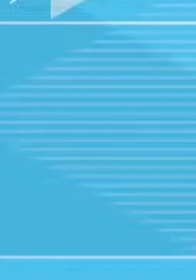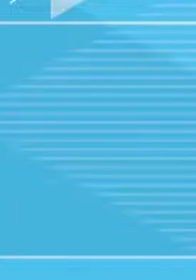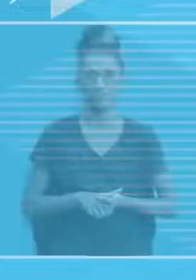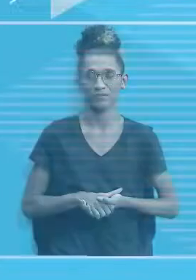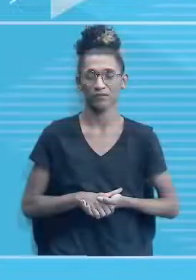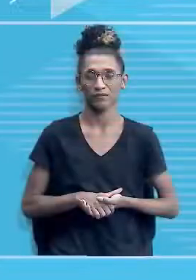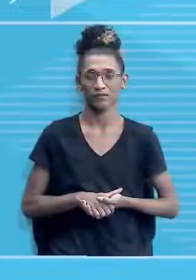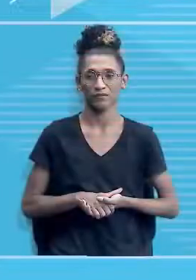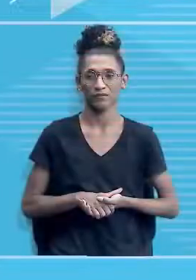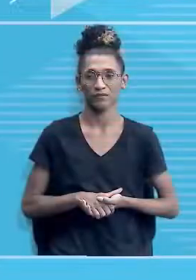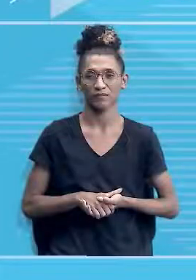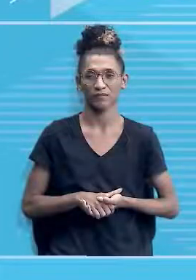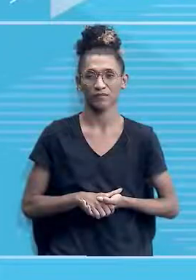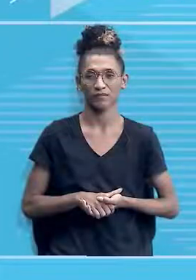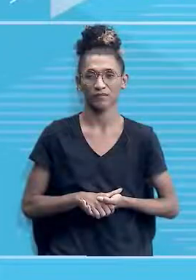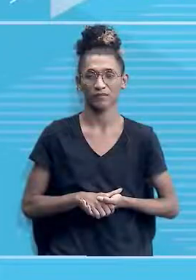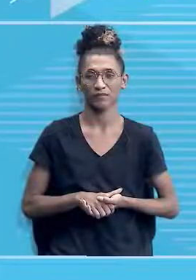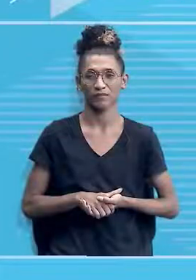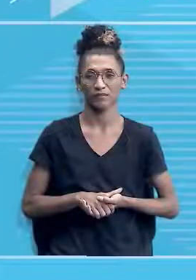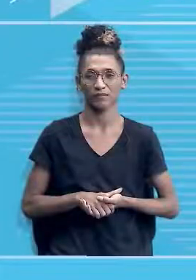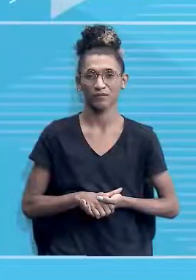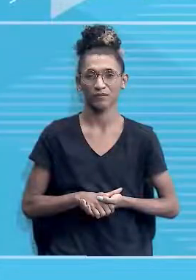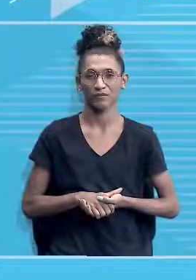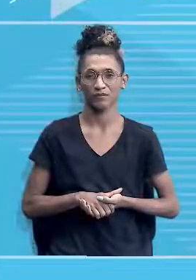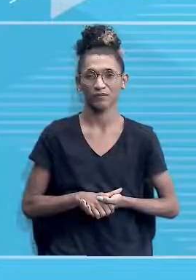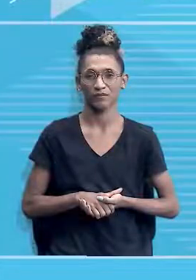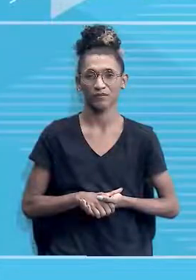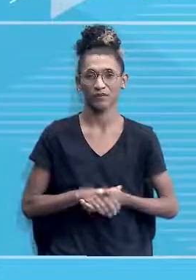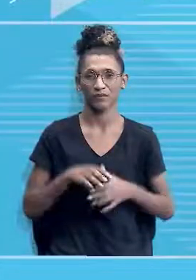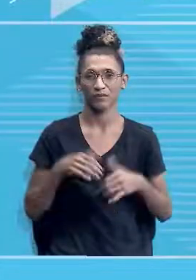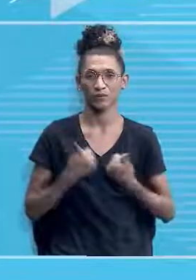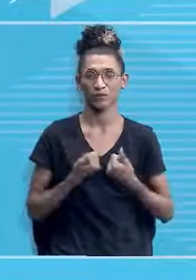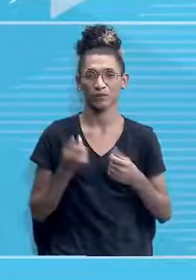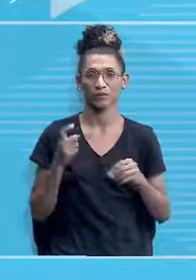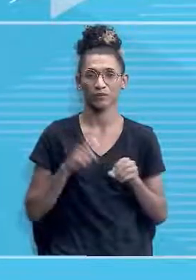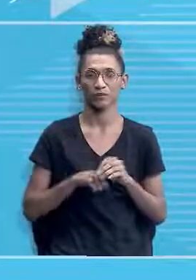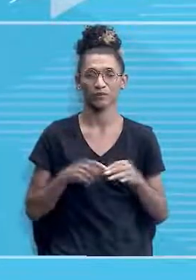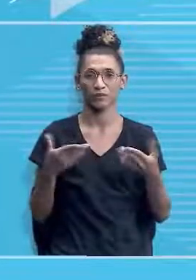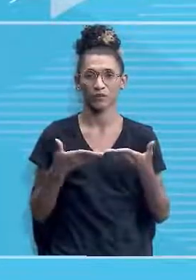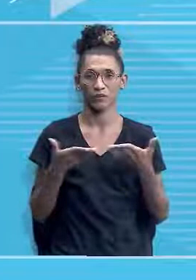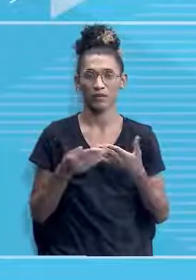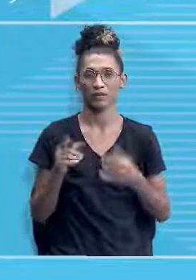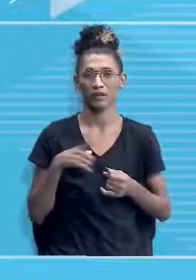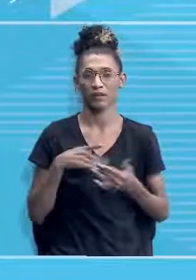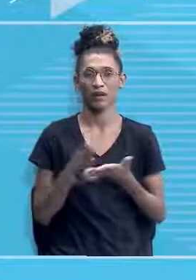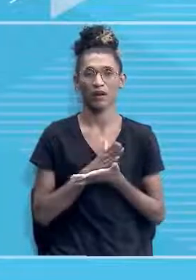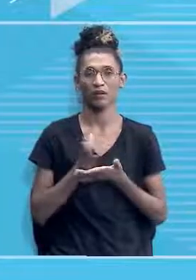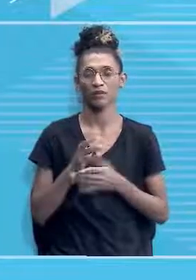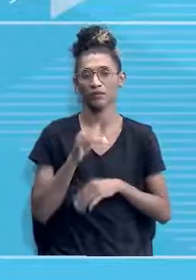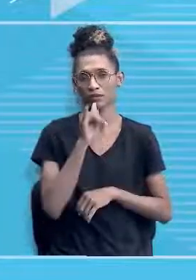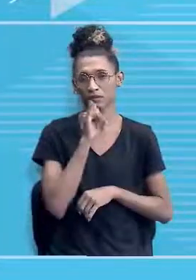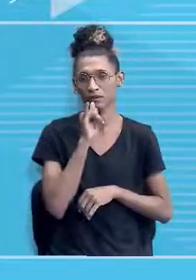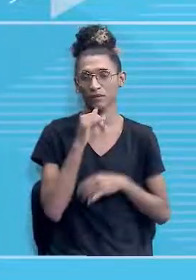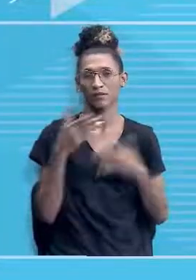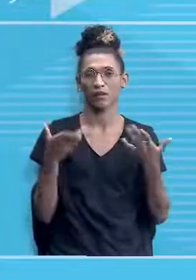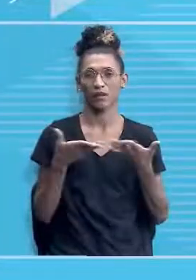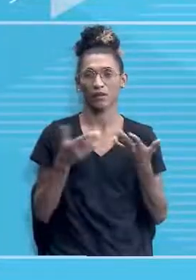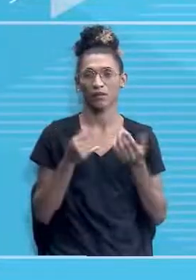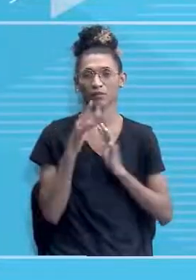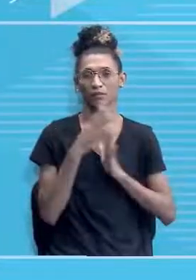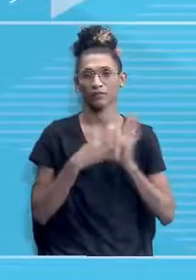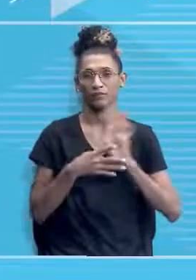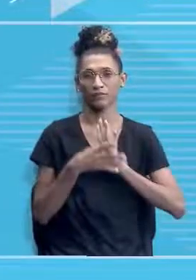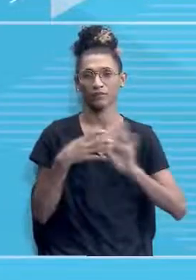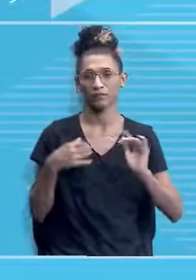G1 o ok voltamos agora e vamos colocar uns exemplos nessa tabela Olha